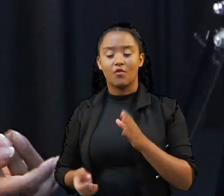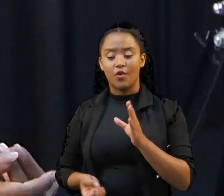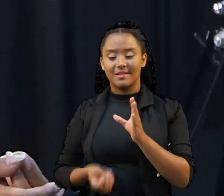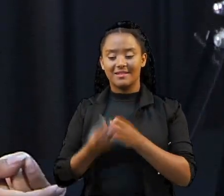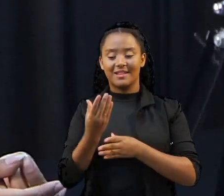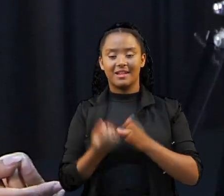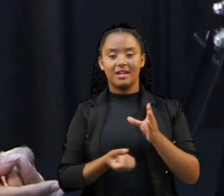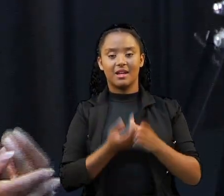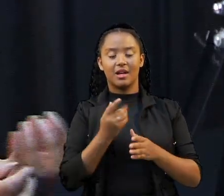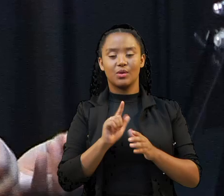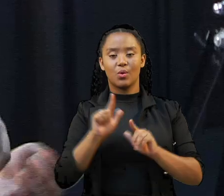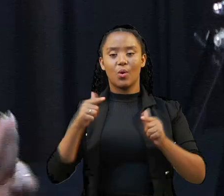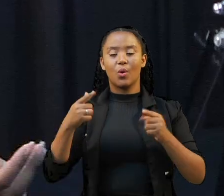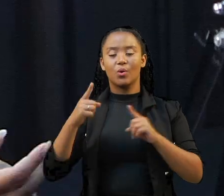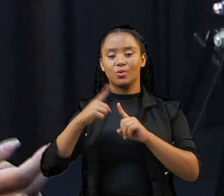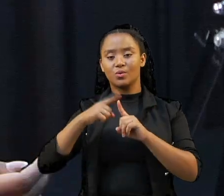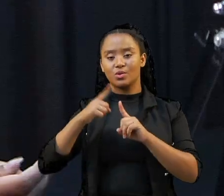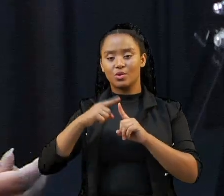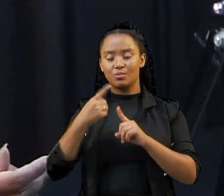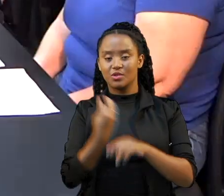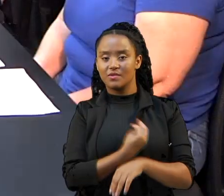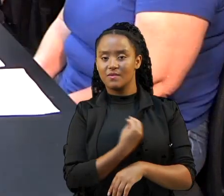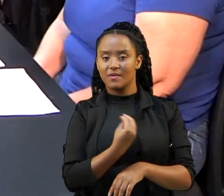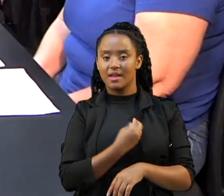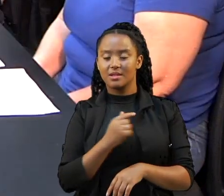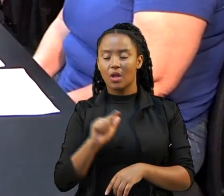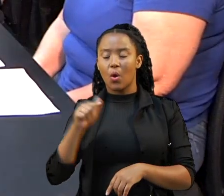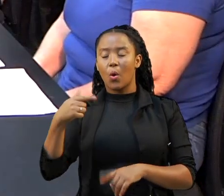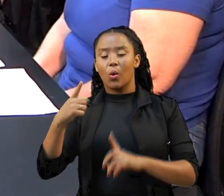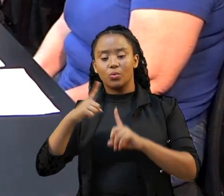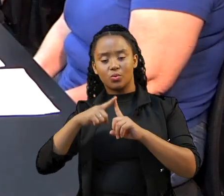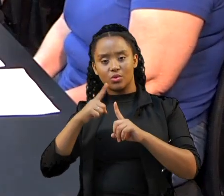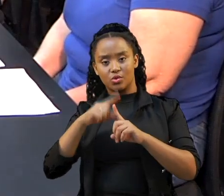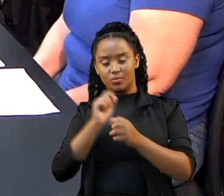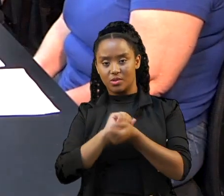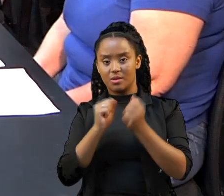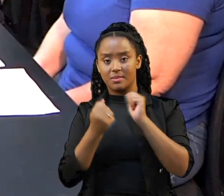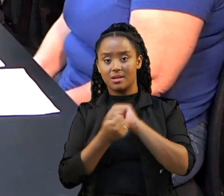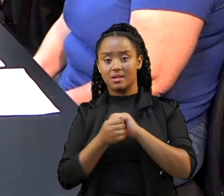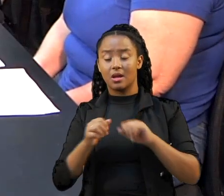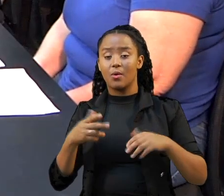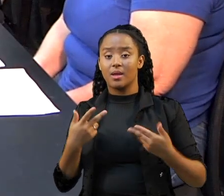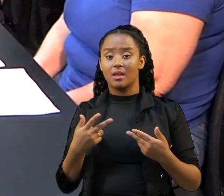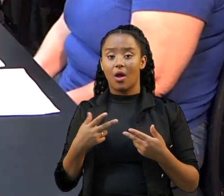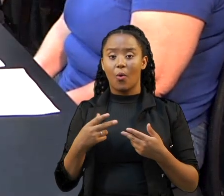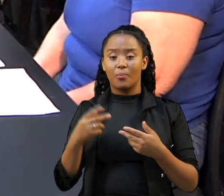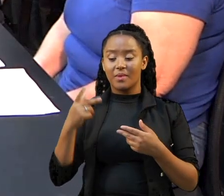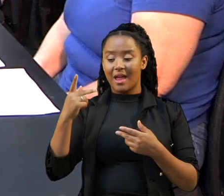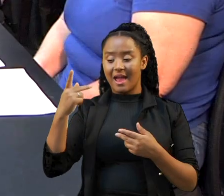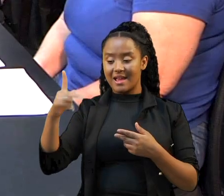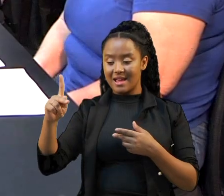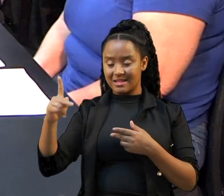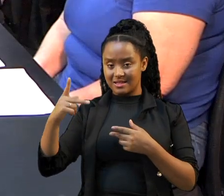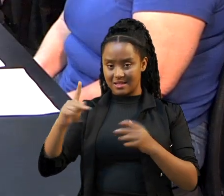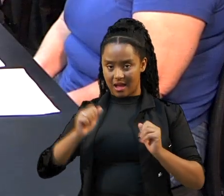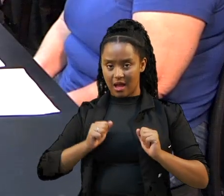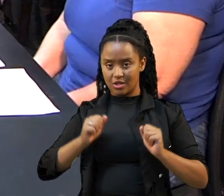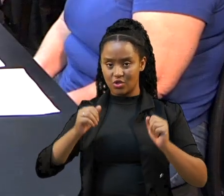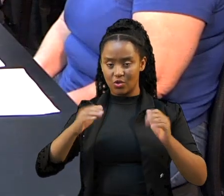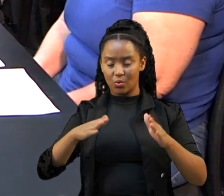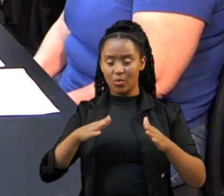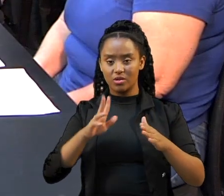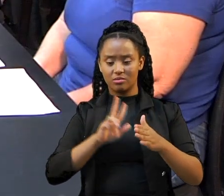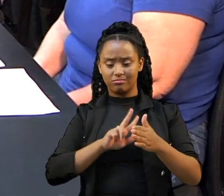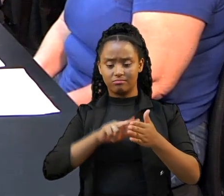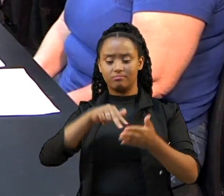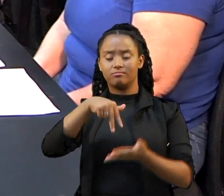de vivência, outro tipo de adaptação. E aí isso é resistir. É igual como aconteceu também na minha cidade, que teve o apagamento